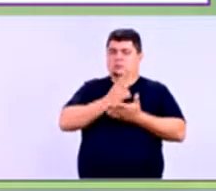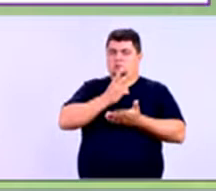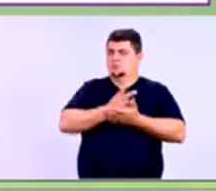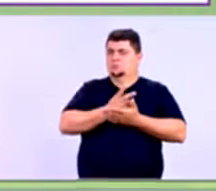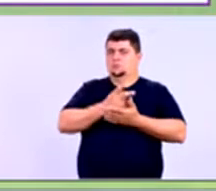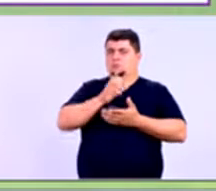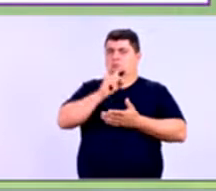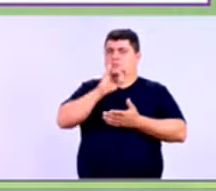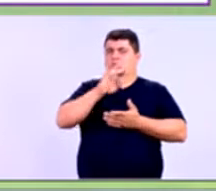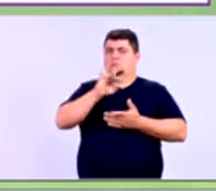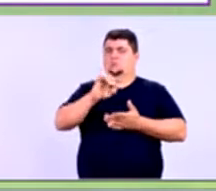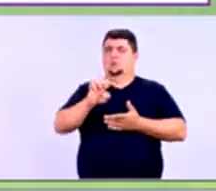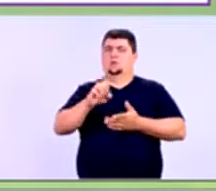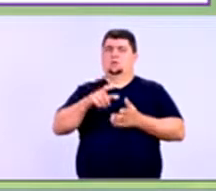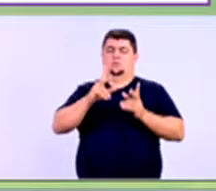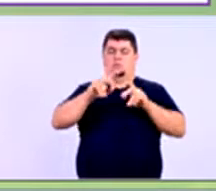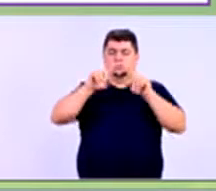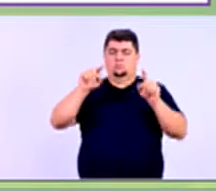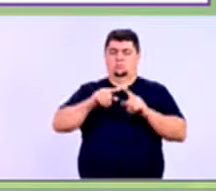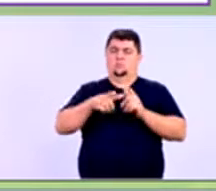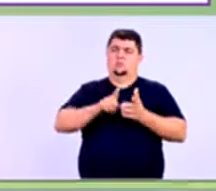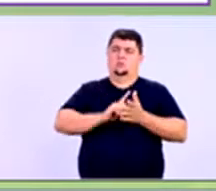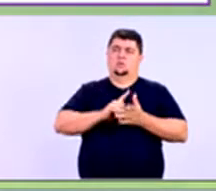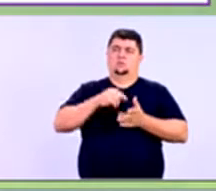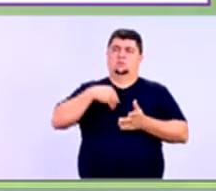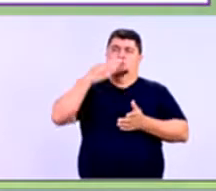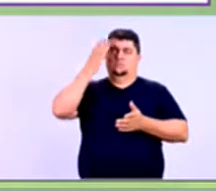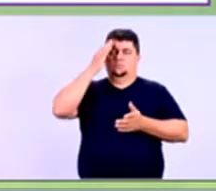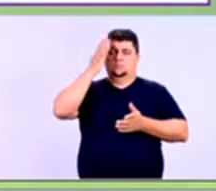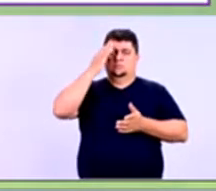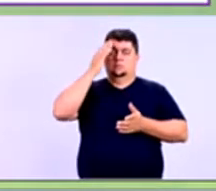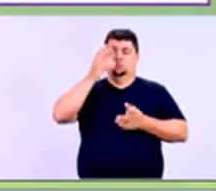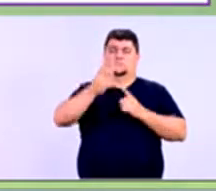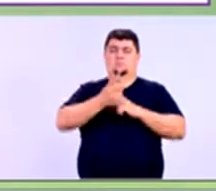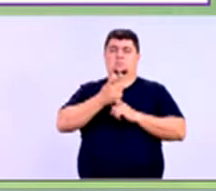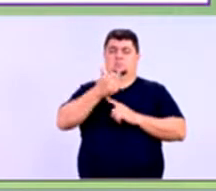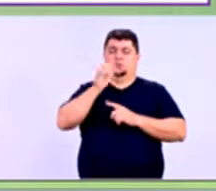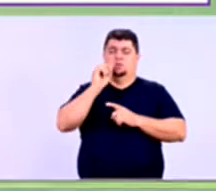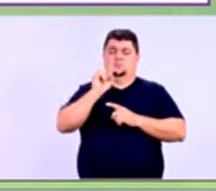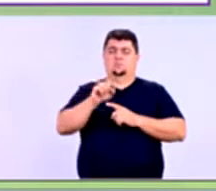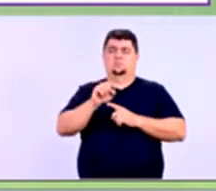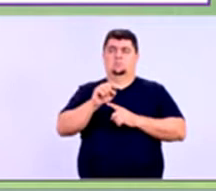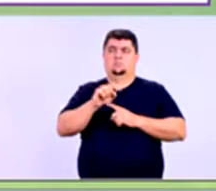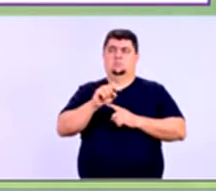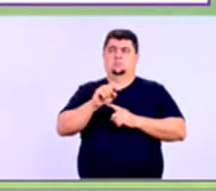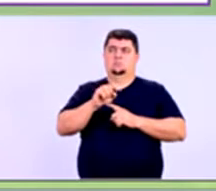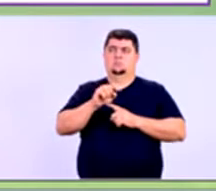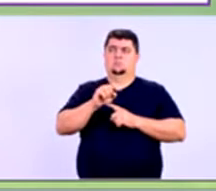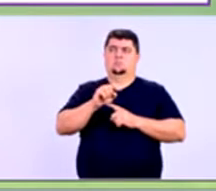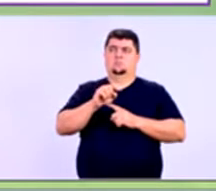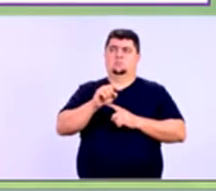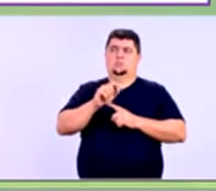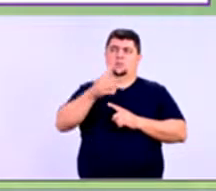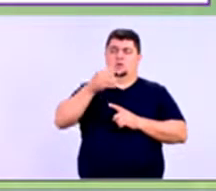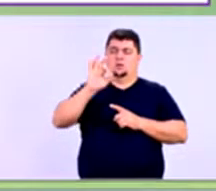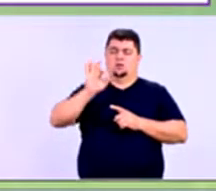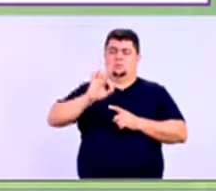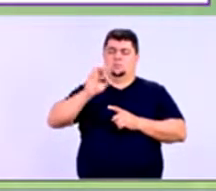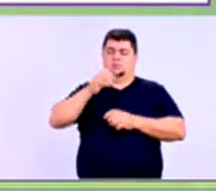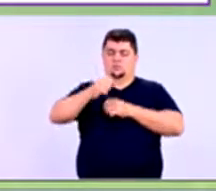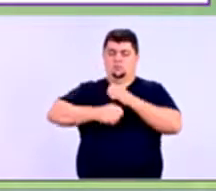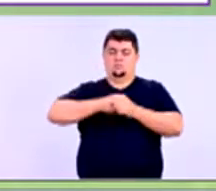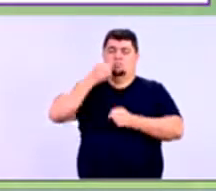de pagamentos de expressão anterior. Eu já sei que se eu pegar emprestado 10 mil a 10% ao